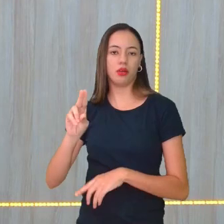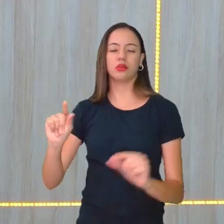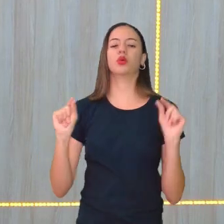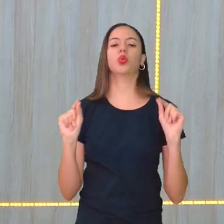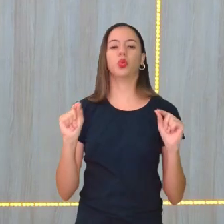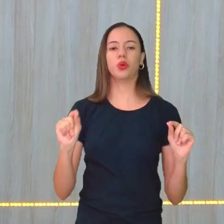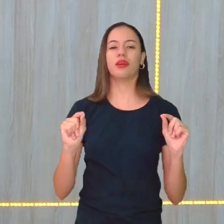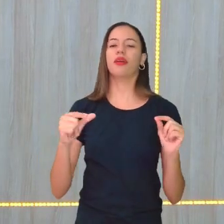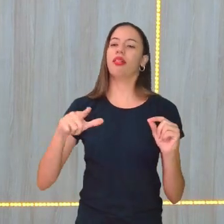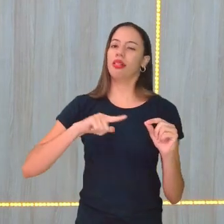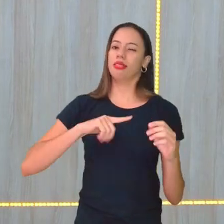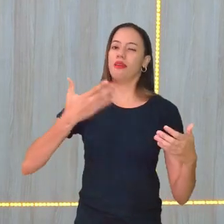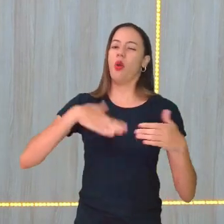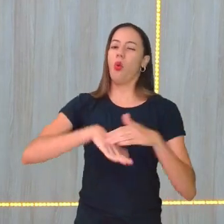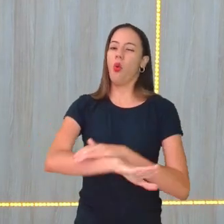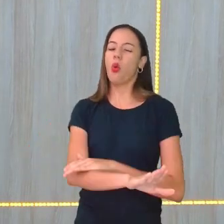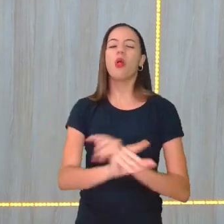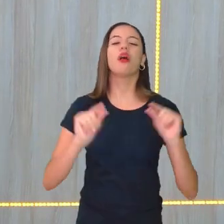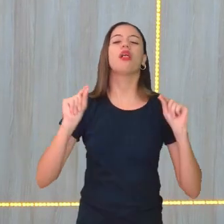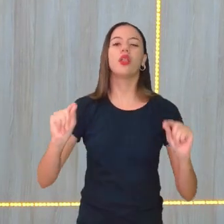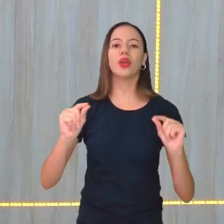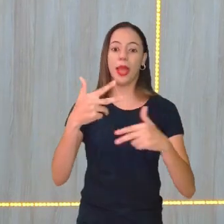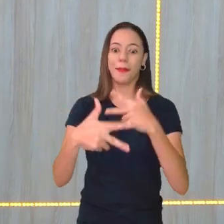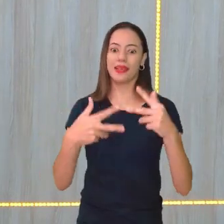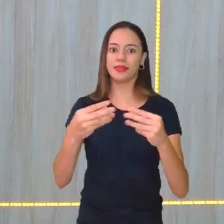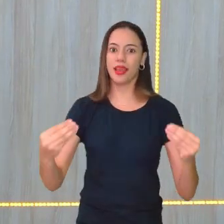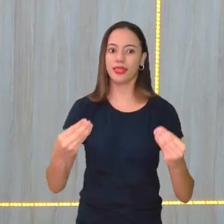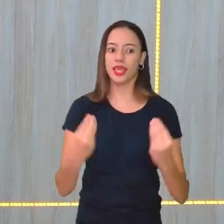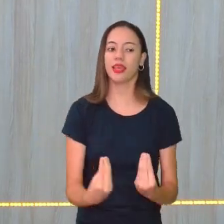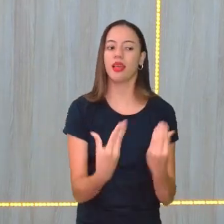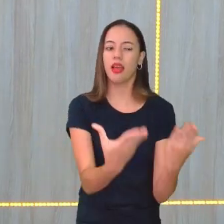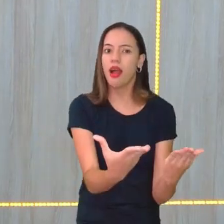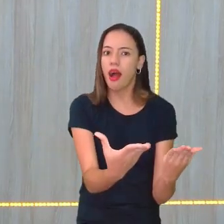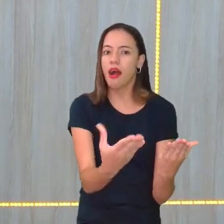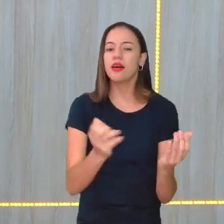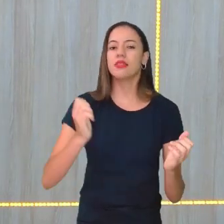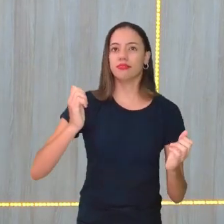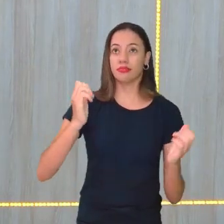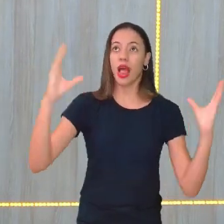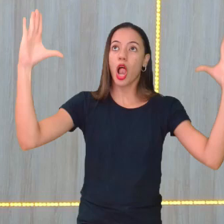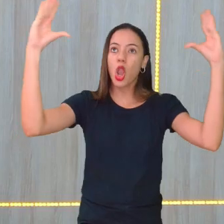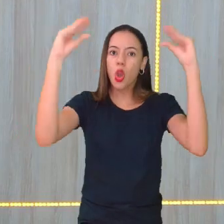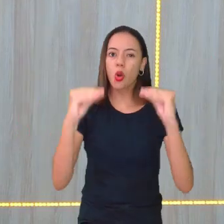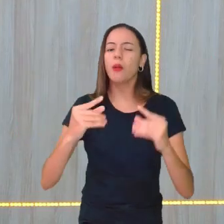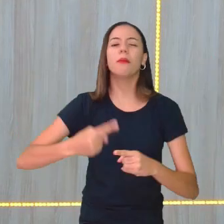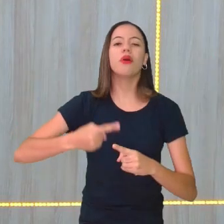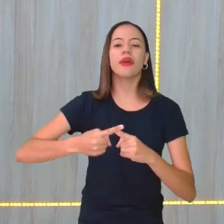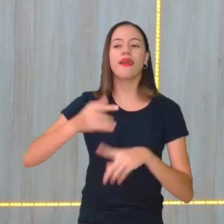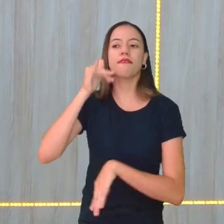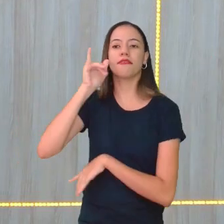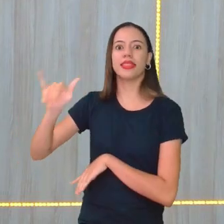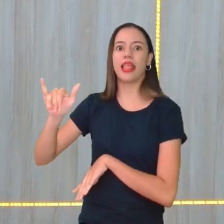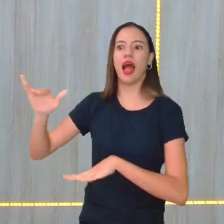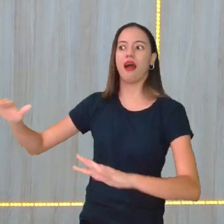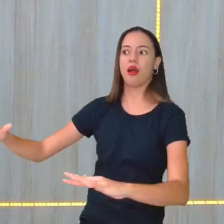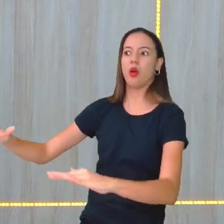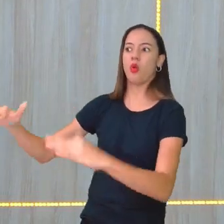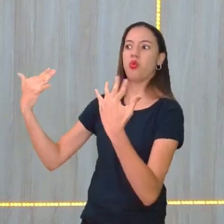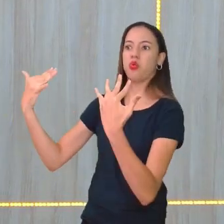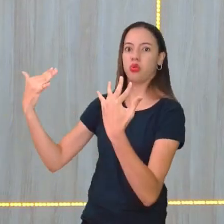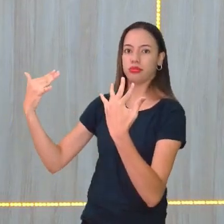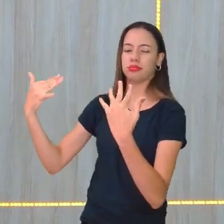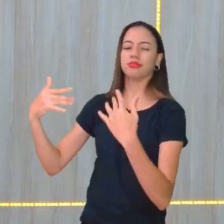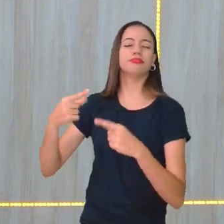ele costumava entregar presentes à noite, né, para evitar ser visto pelas pessoas. Ele seguia